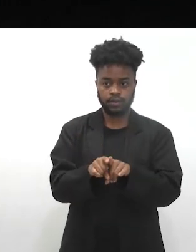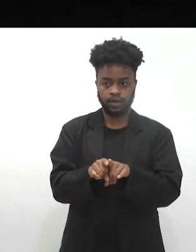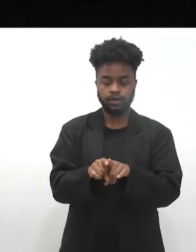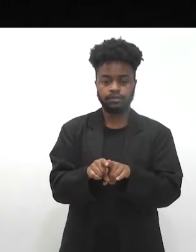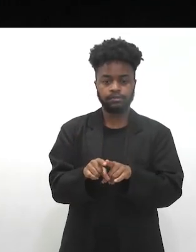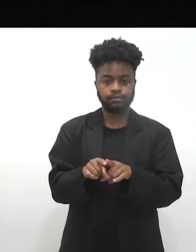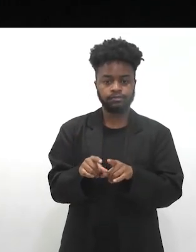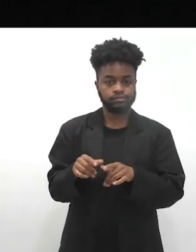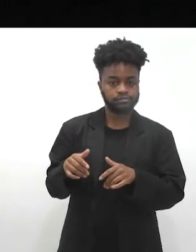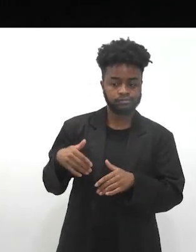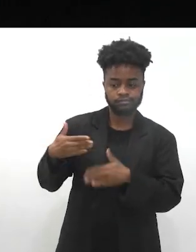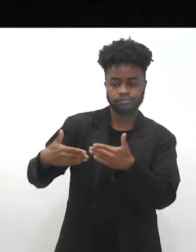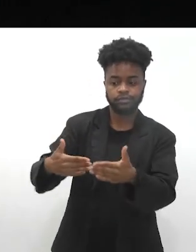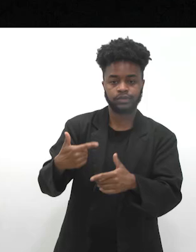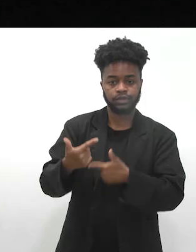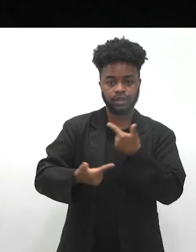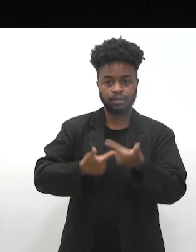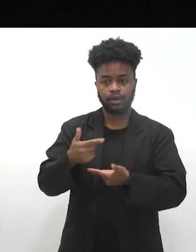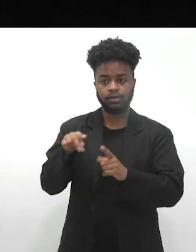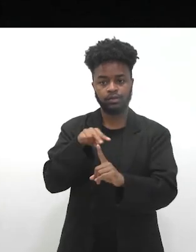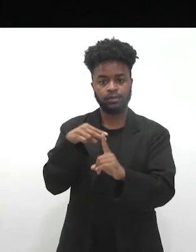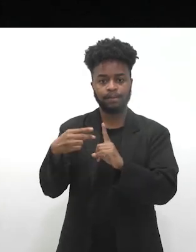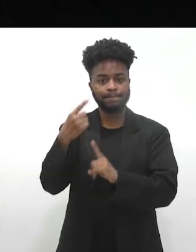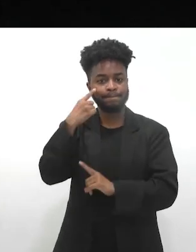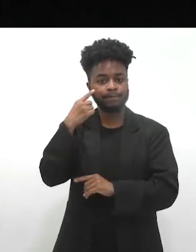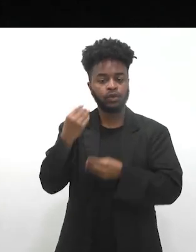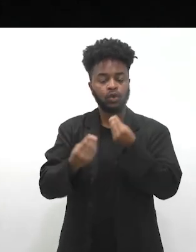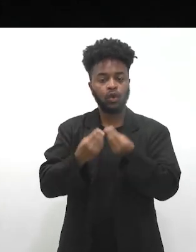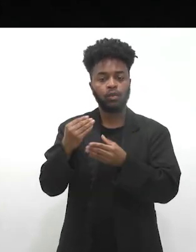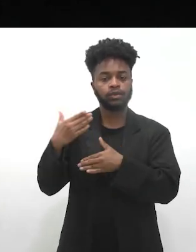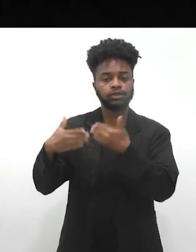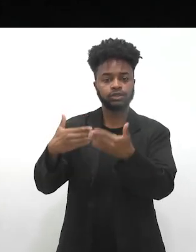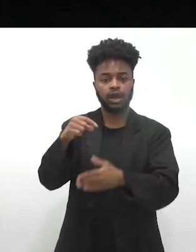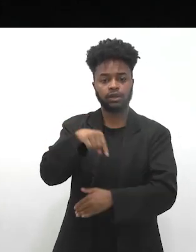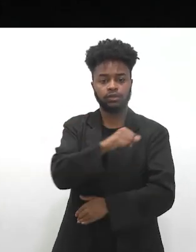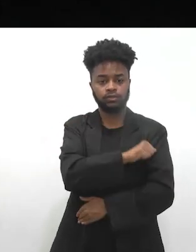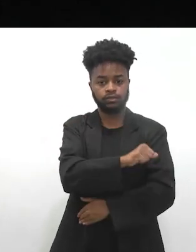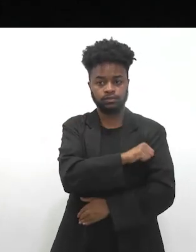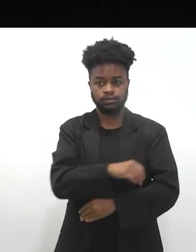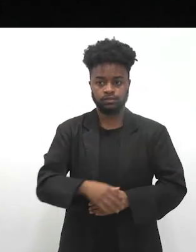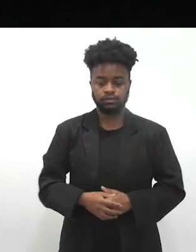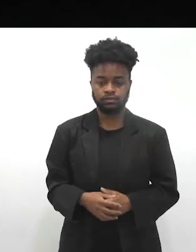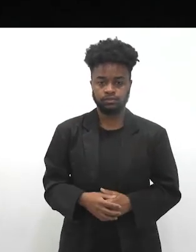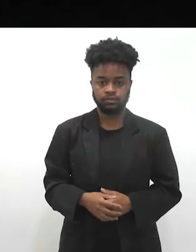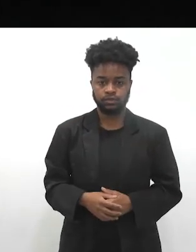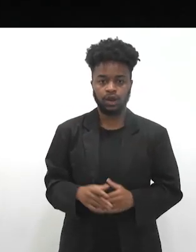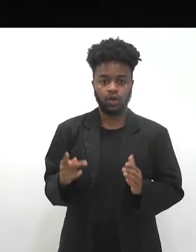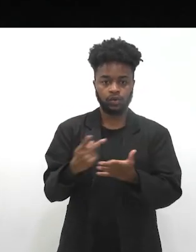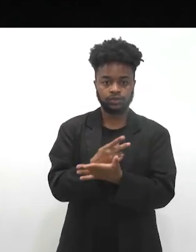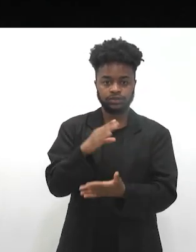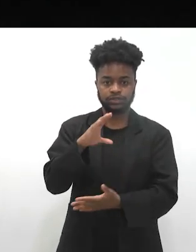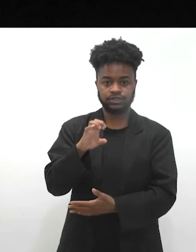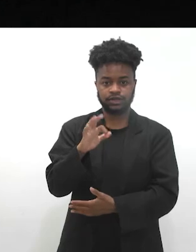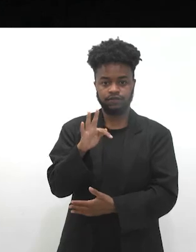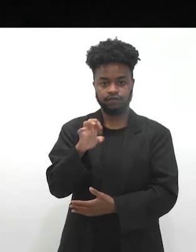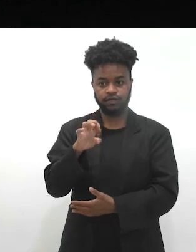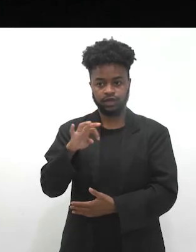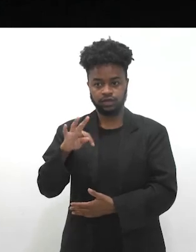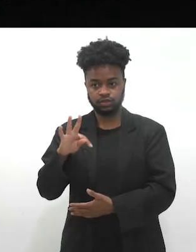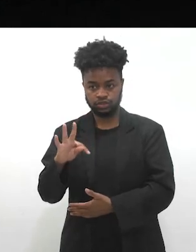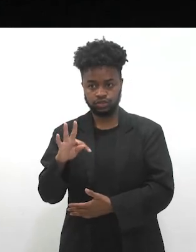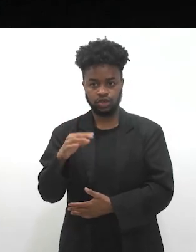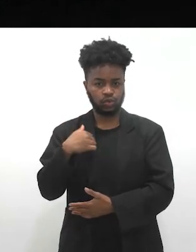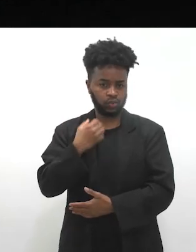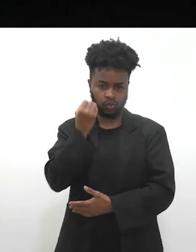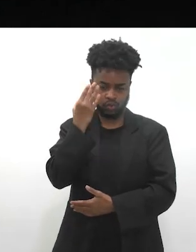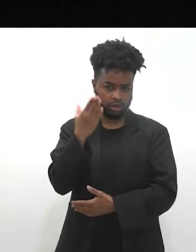que também trabalha com a perspectiva de pensar o desenvolvimento do Estado do Rio de Janeiro. Ano que vem... Que vai ser no Cefet, eu